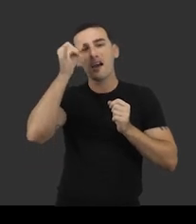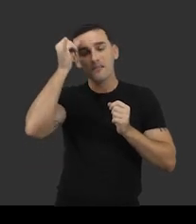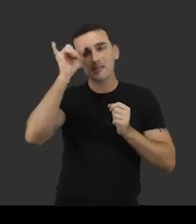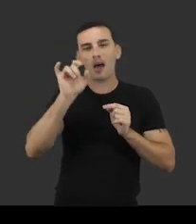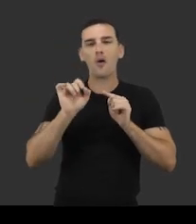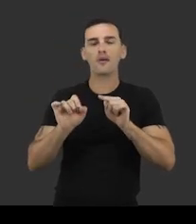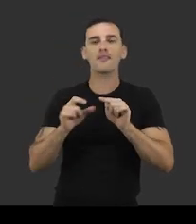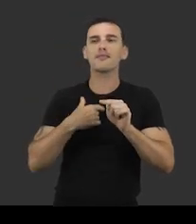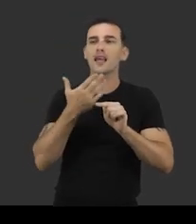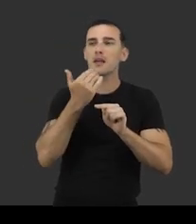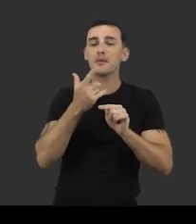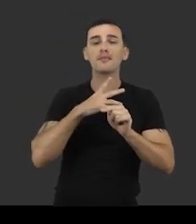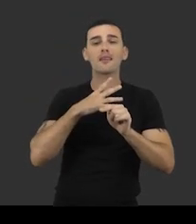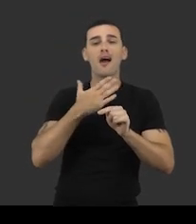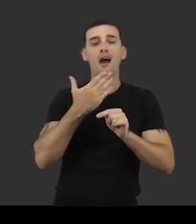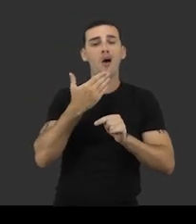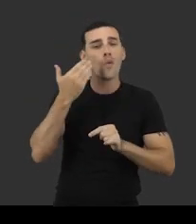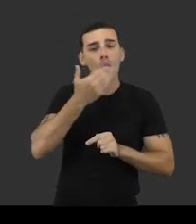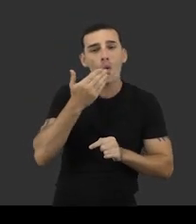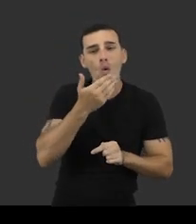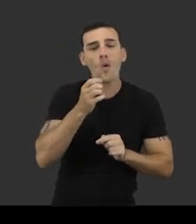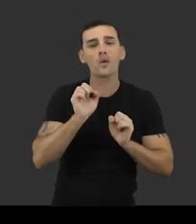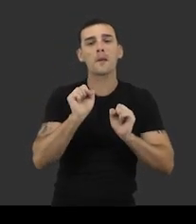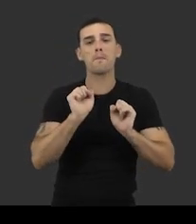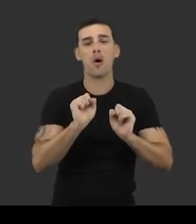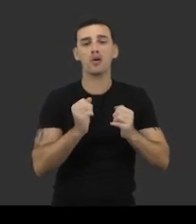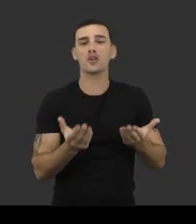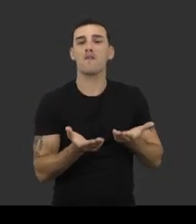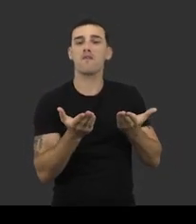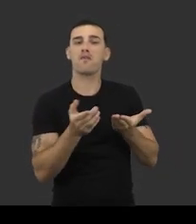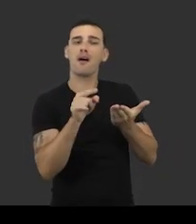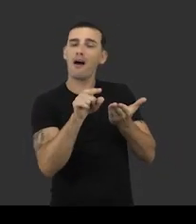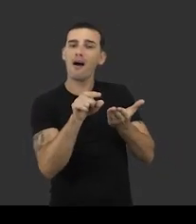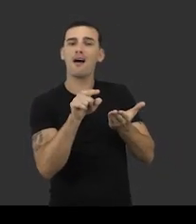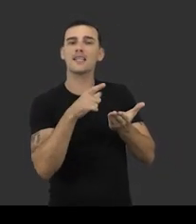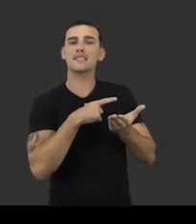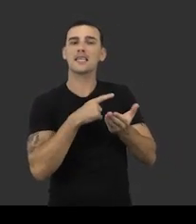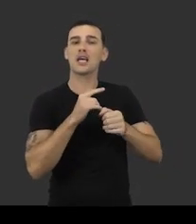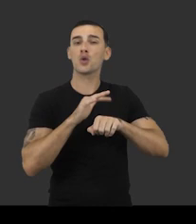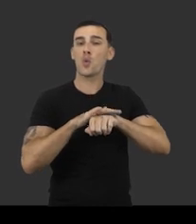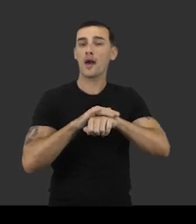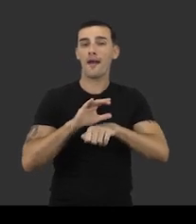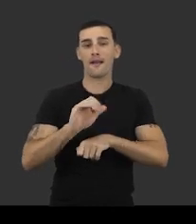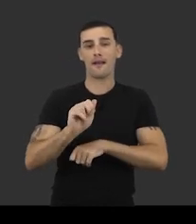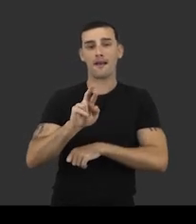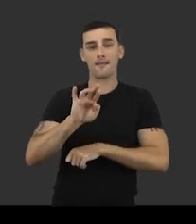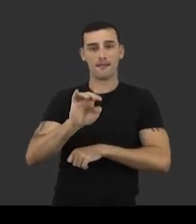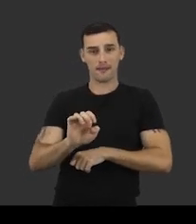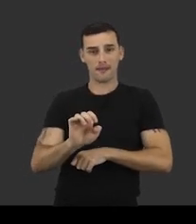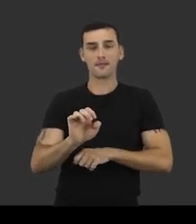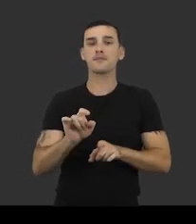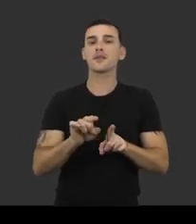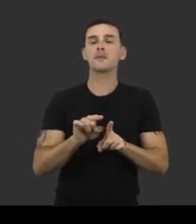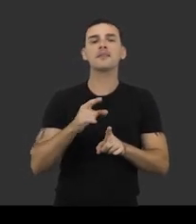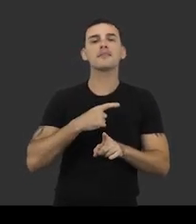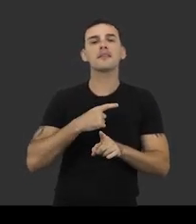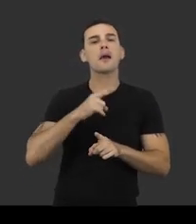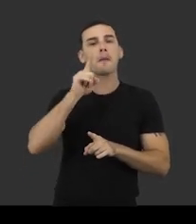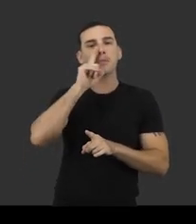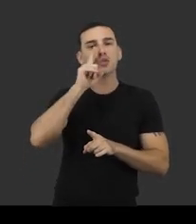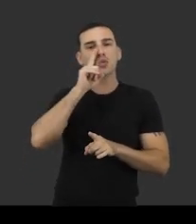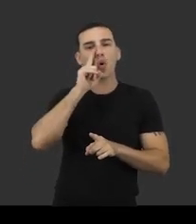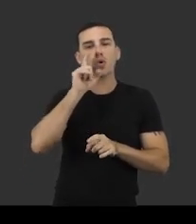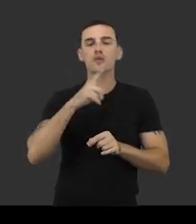possível, que não sejam alimentos que podem contribuir para o desenvolvimento da doença cárie, né, como por exemplo as